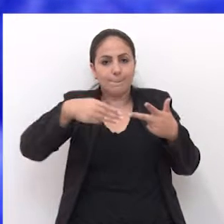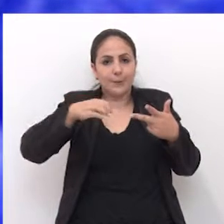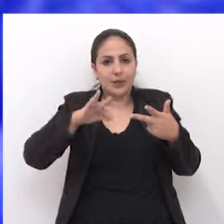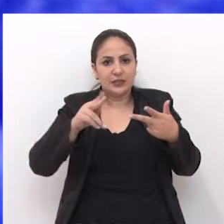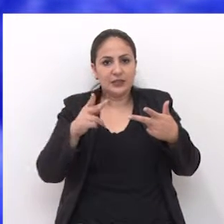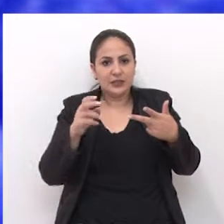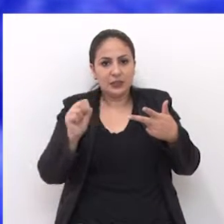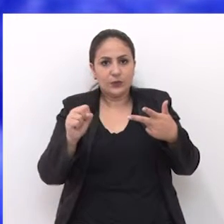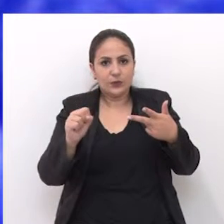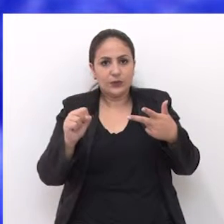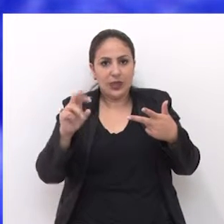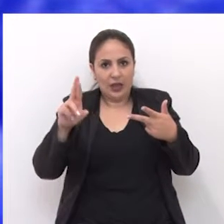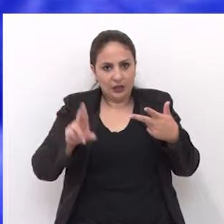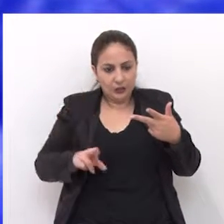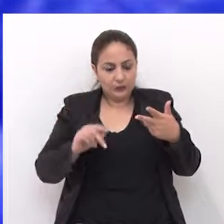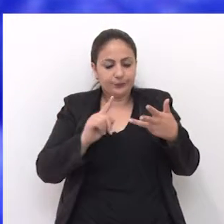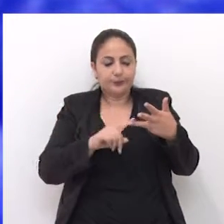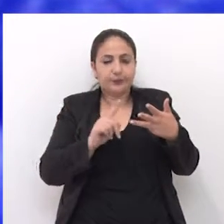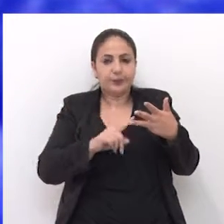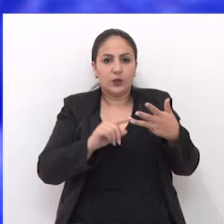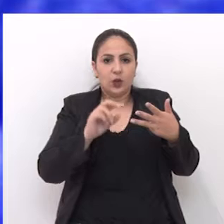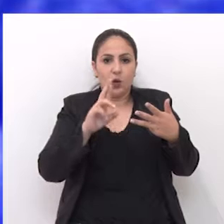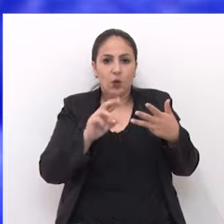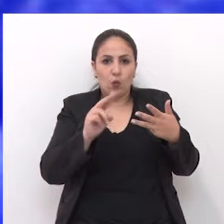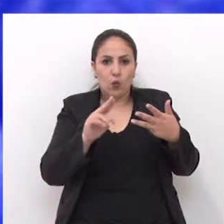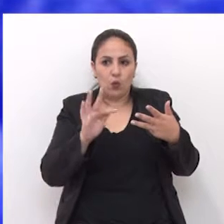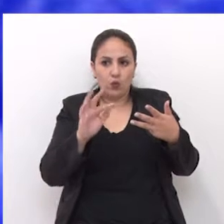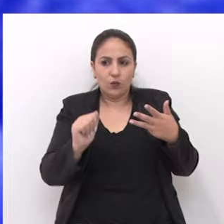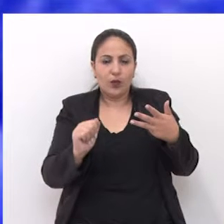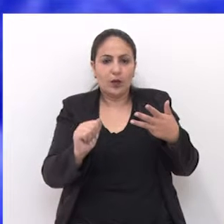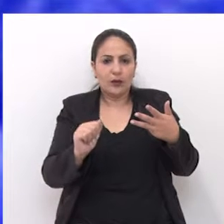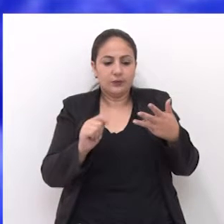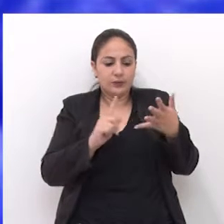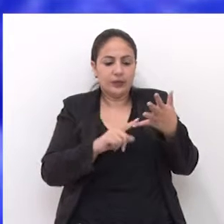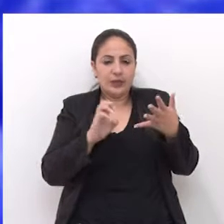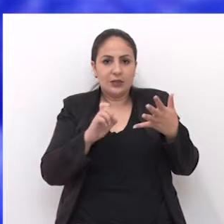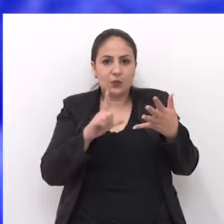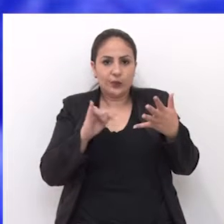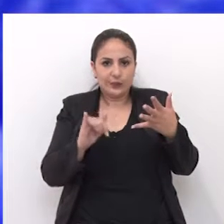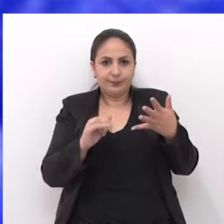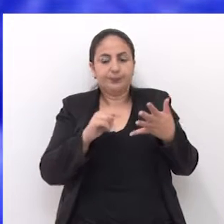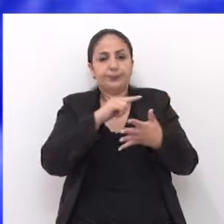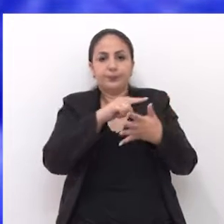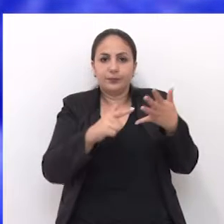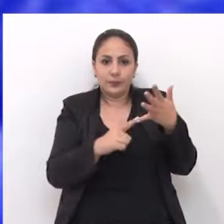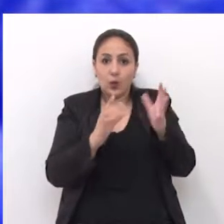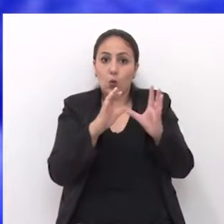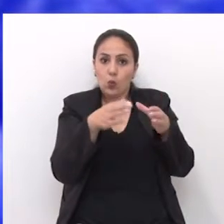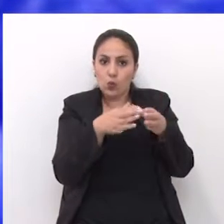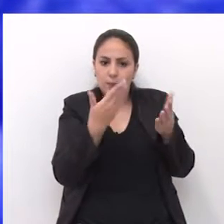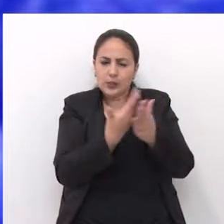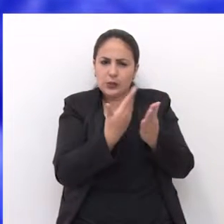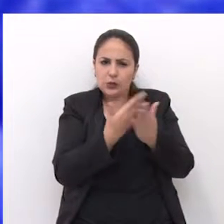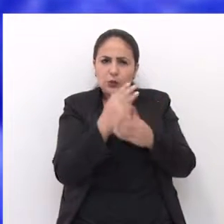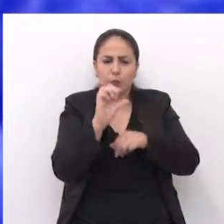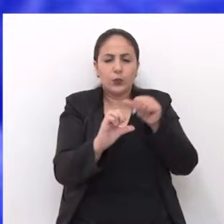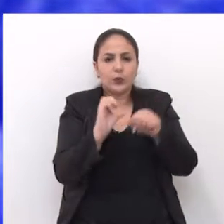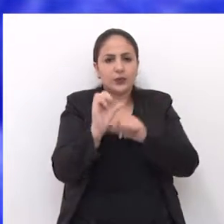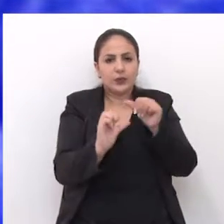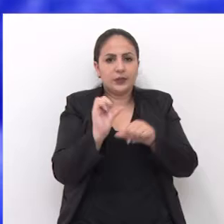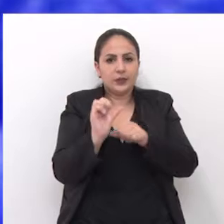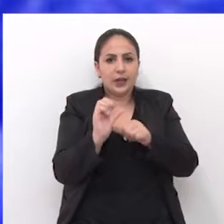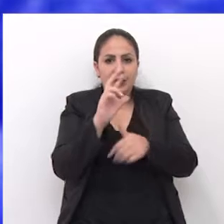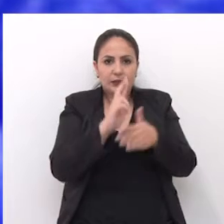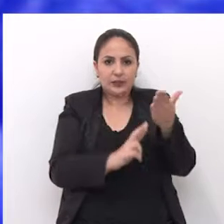vice-presidente, Matheus Vespe, relator, Cláudio Luiz Rufa Soldá e Eloy Costa. O grupo vai estudar